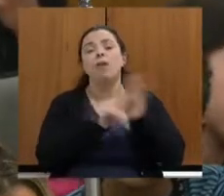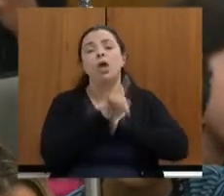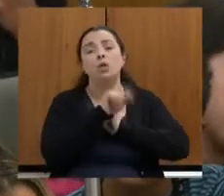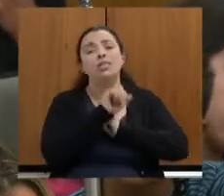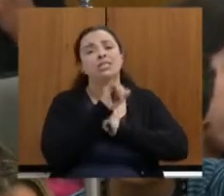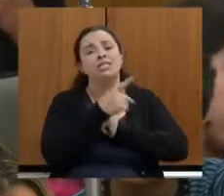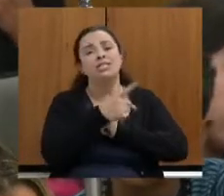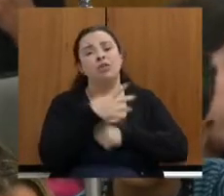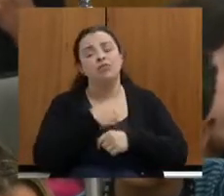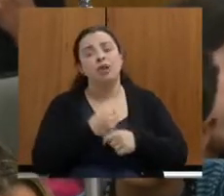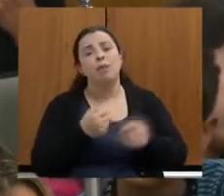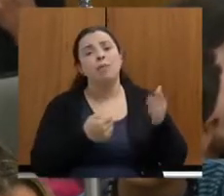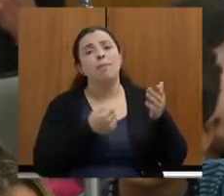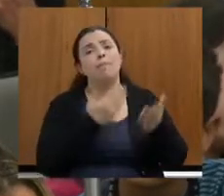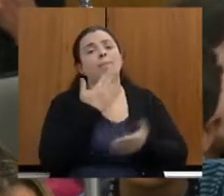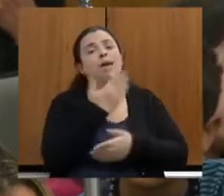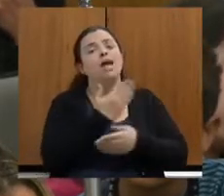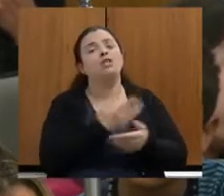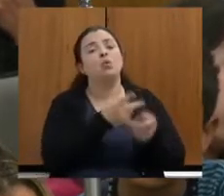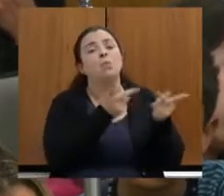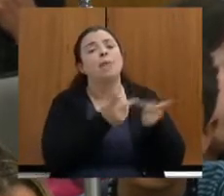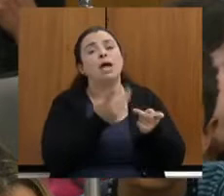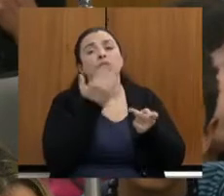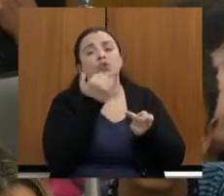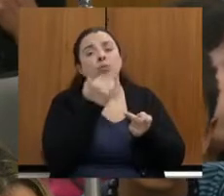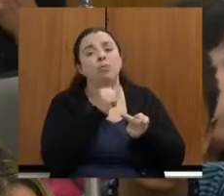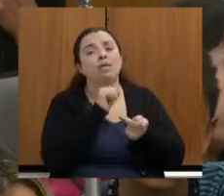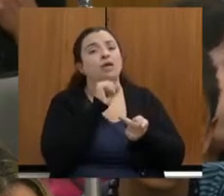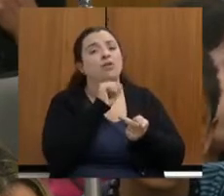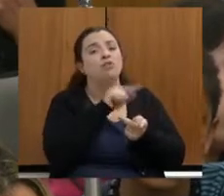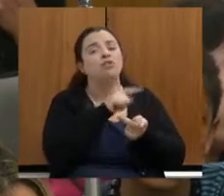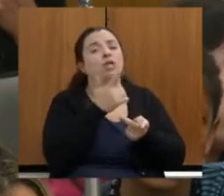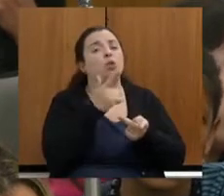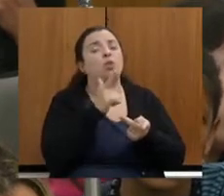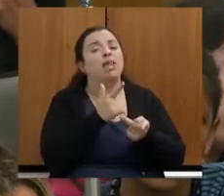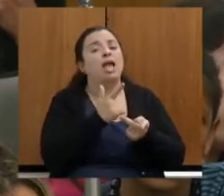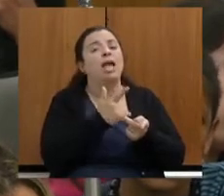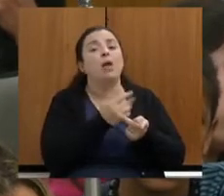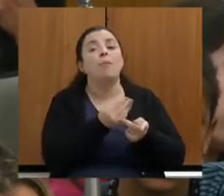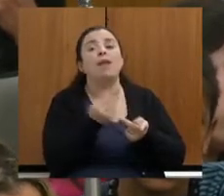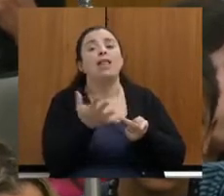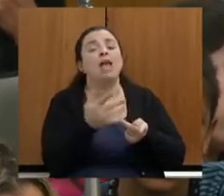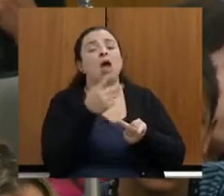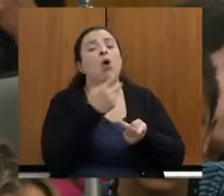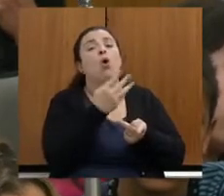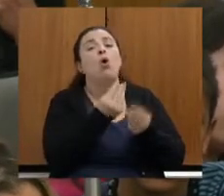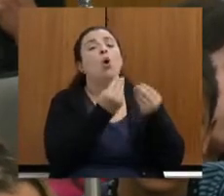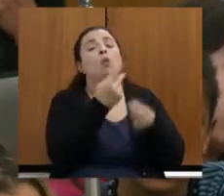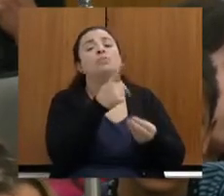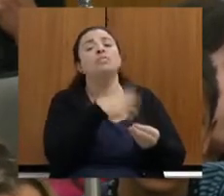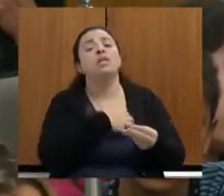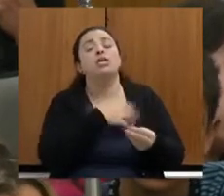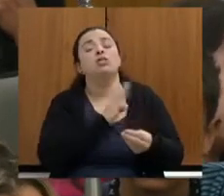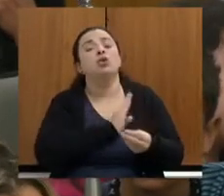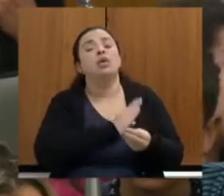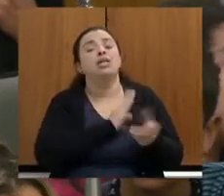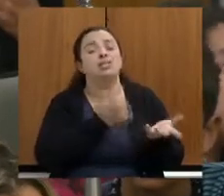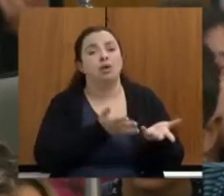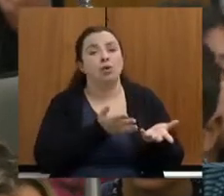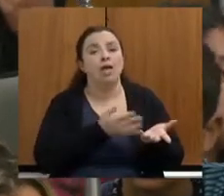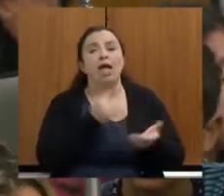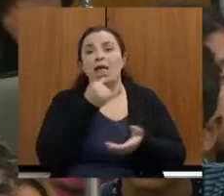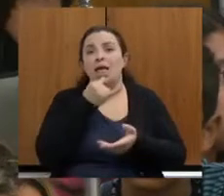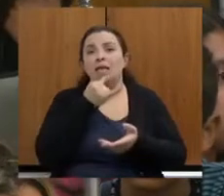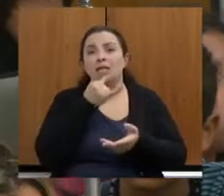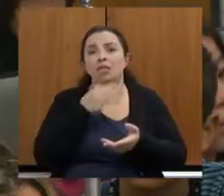para pagar um preço comer que ela não tivesse para dar que coração que ela teria que é muito triste seu filho pedir uma coisa para comer você não tem